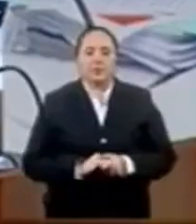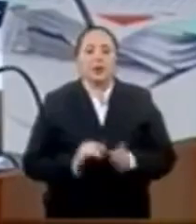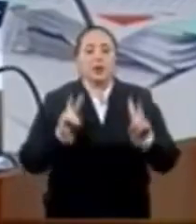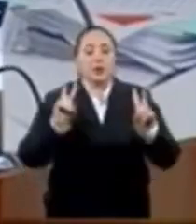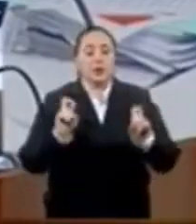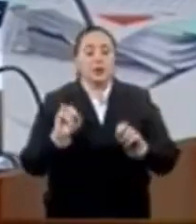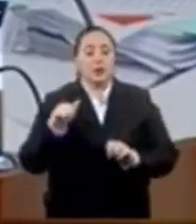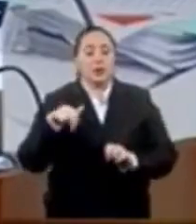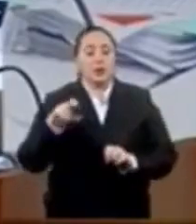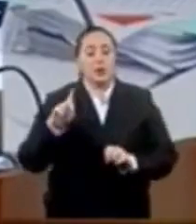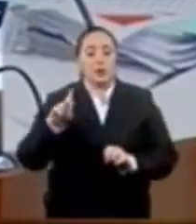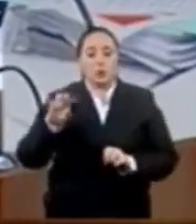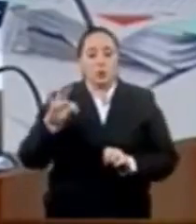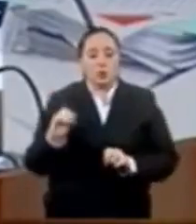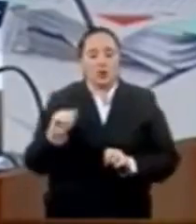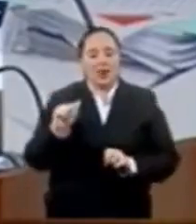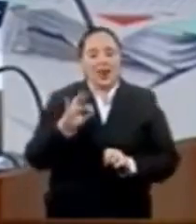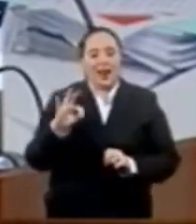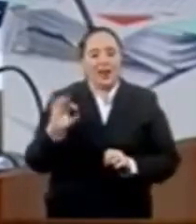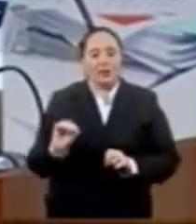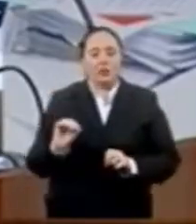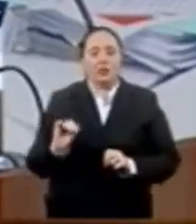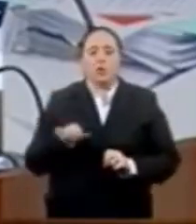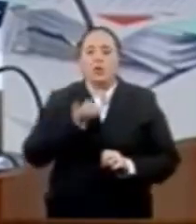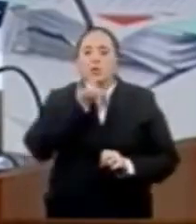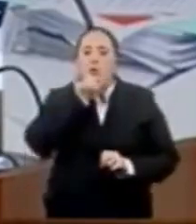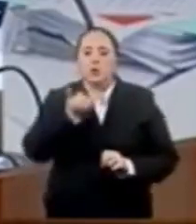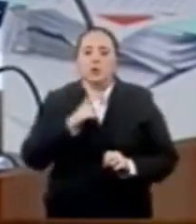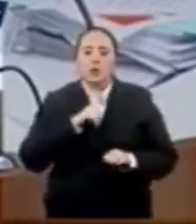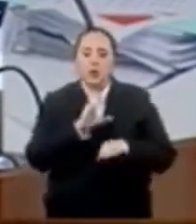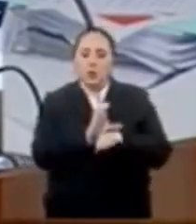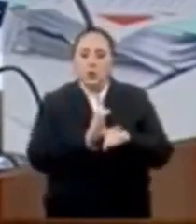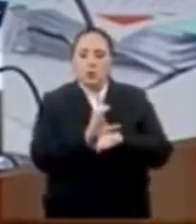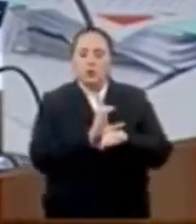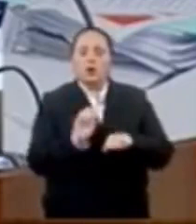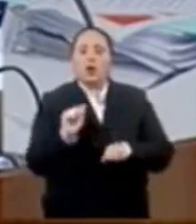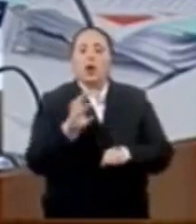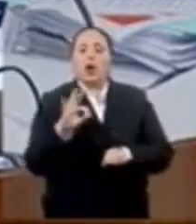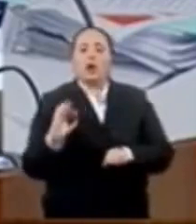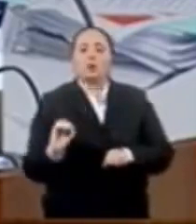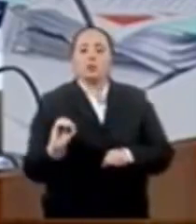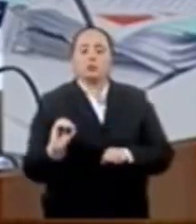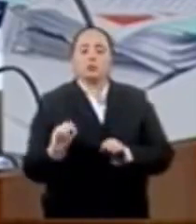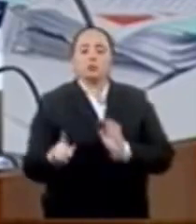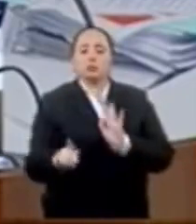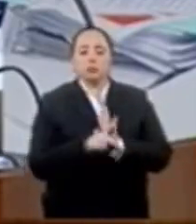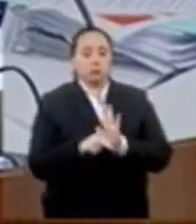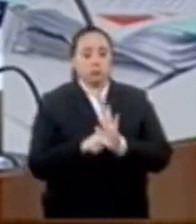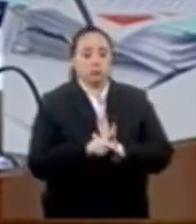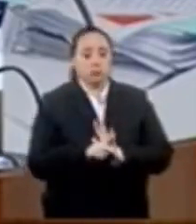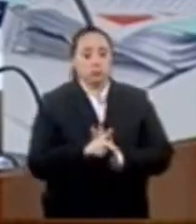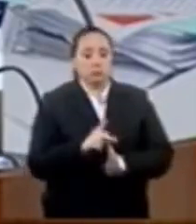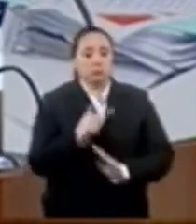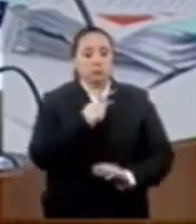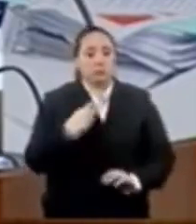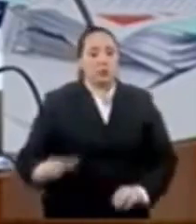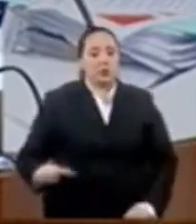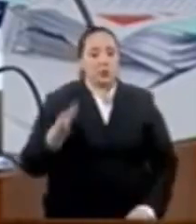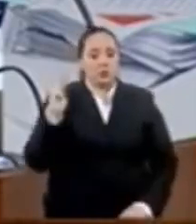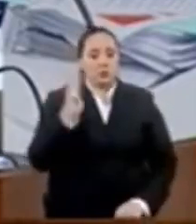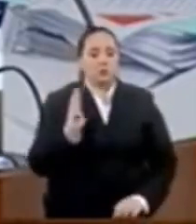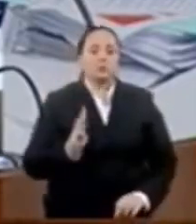essa questão do indulto, esse ato de clemência constitucional é um ato privativo do presidente da